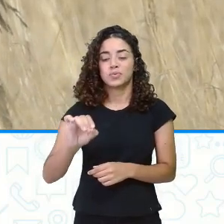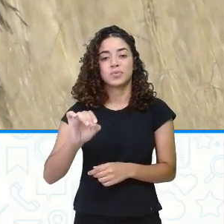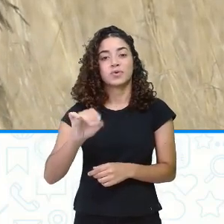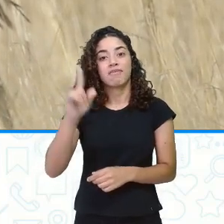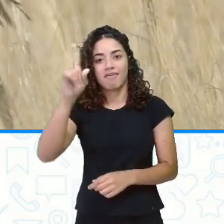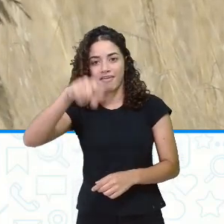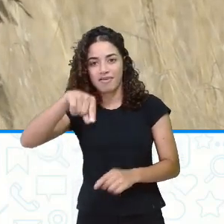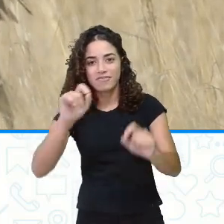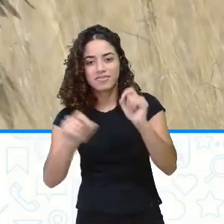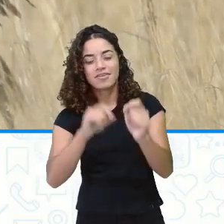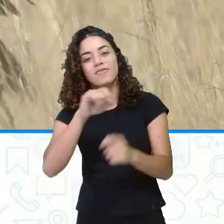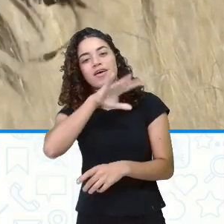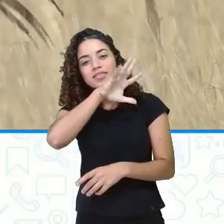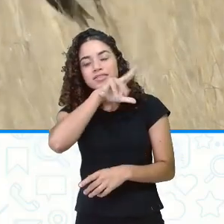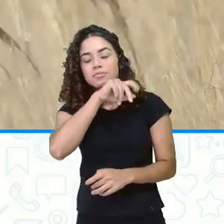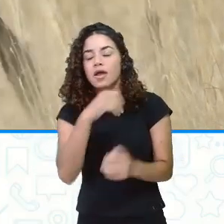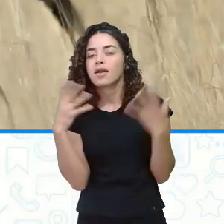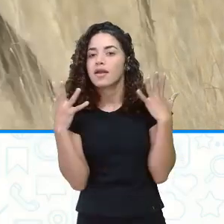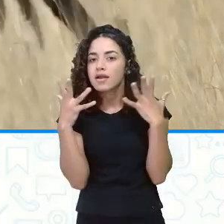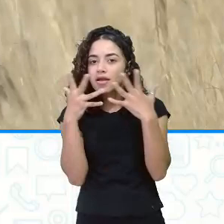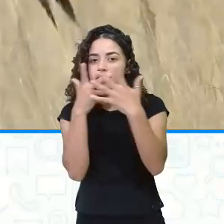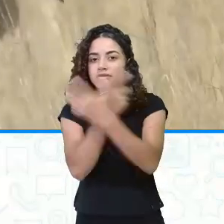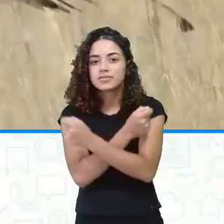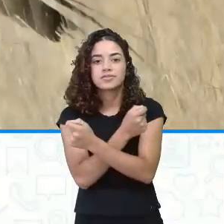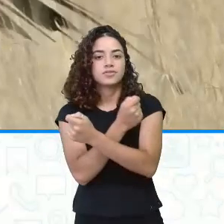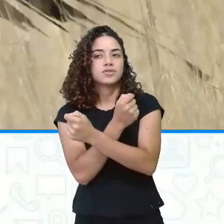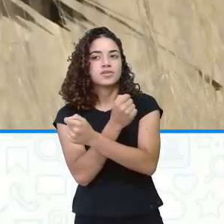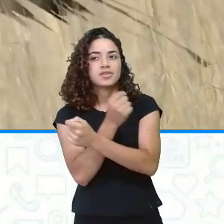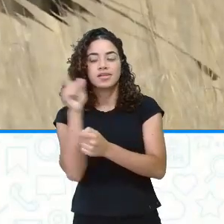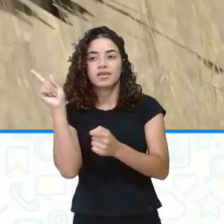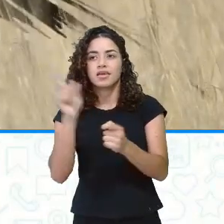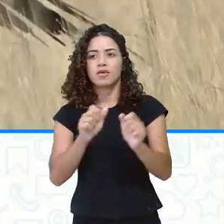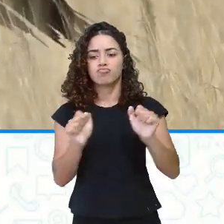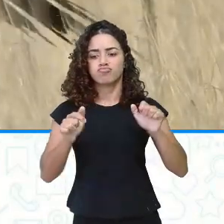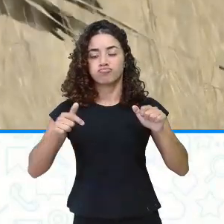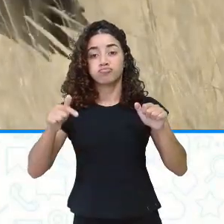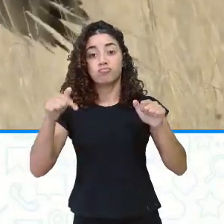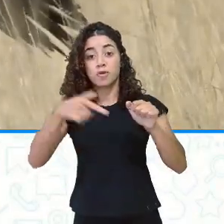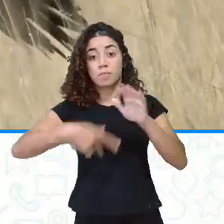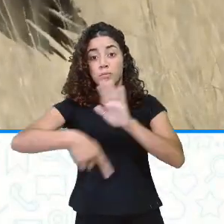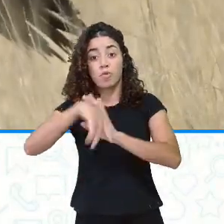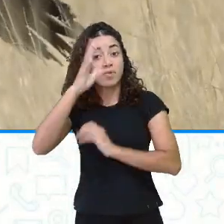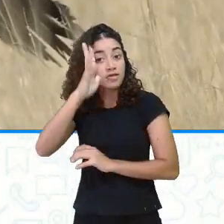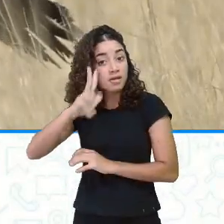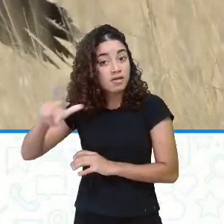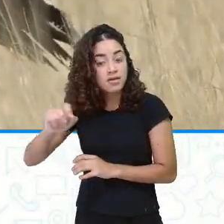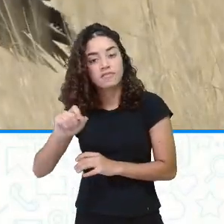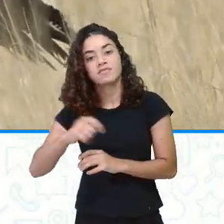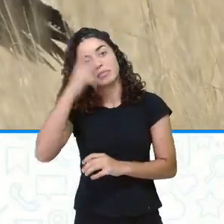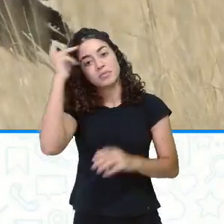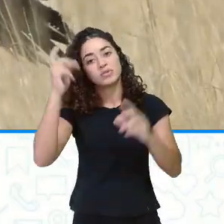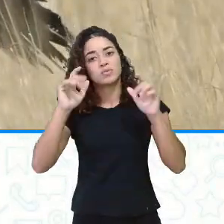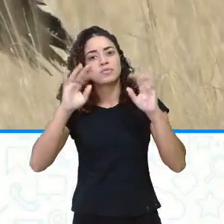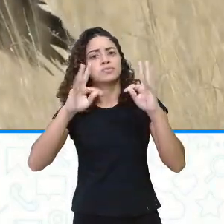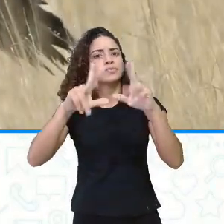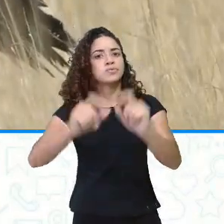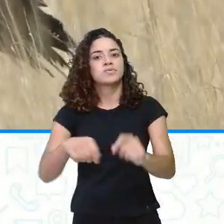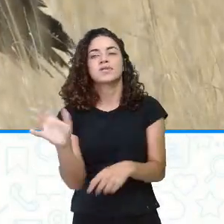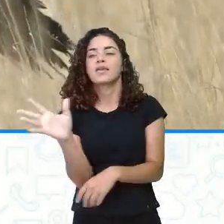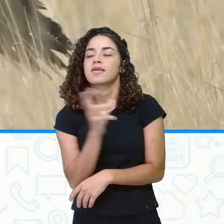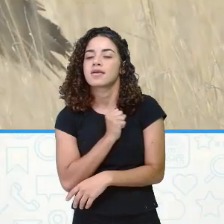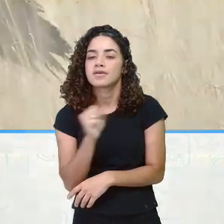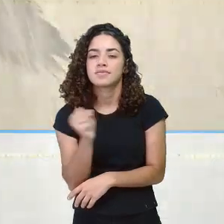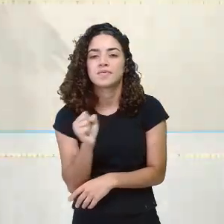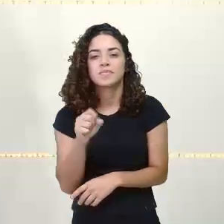um animal belíssimo, ele é muito cultuado lá na África. As pessoas adoram esse bicho e